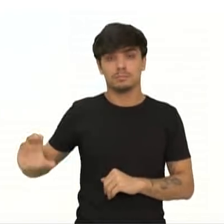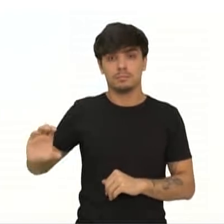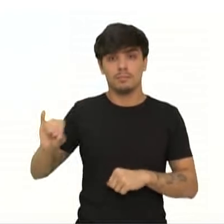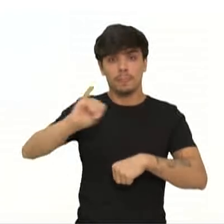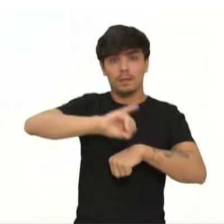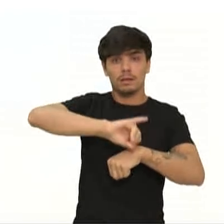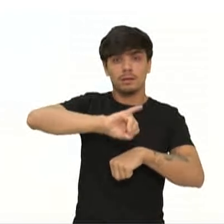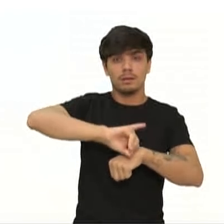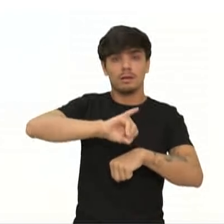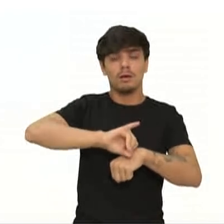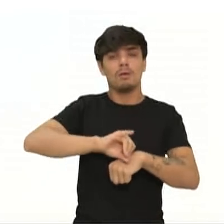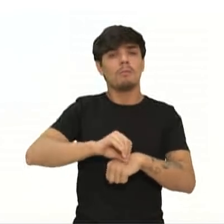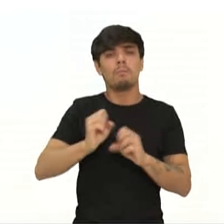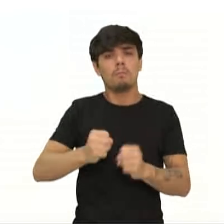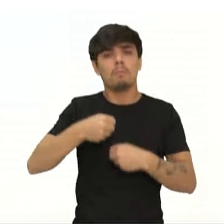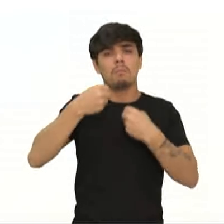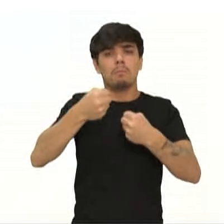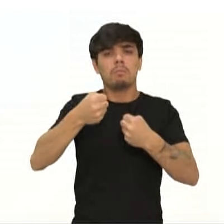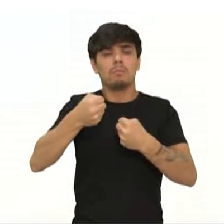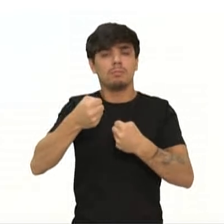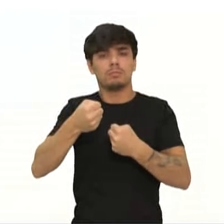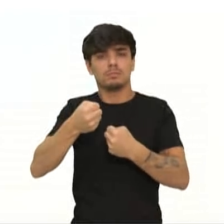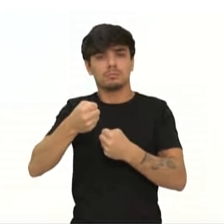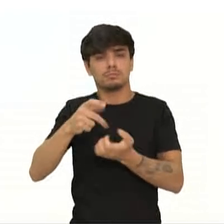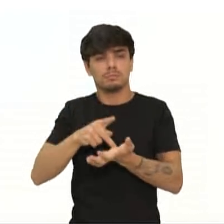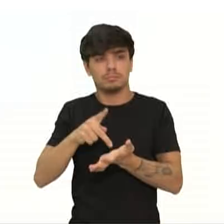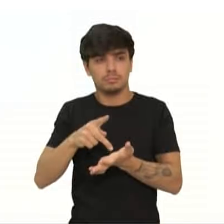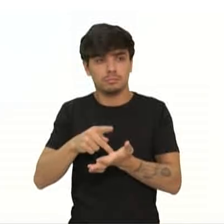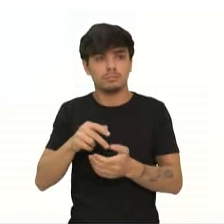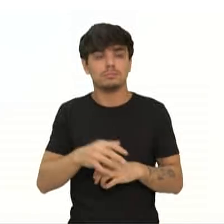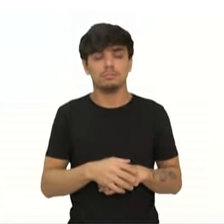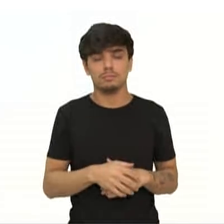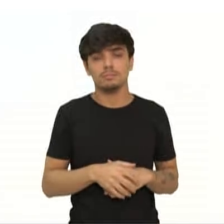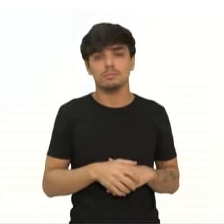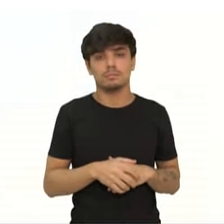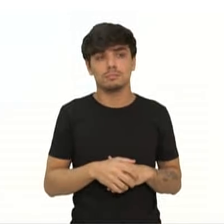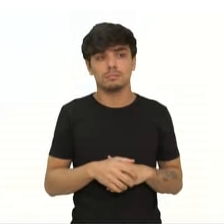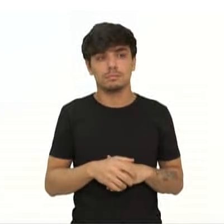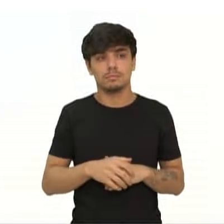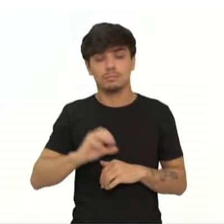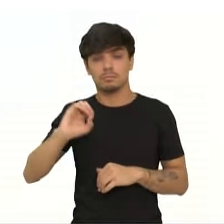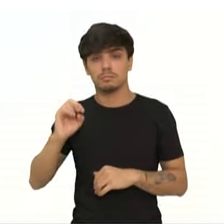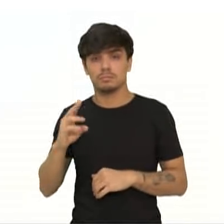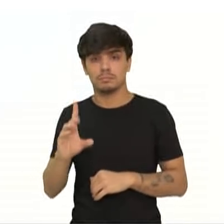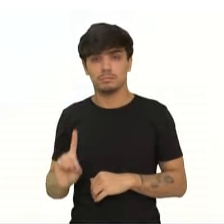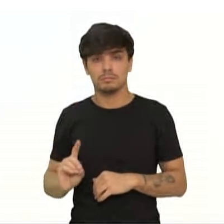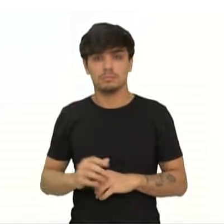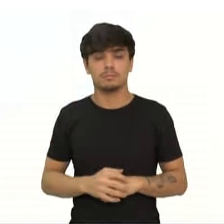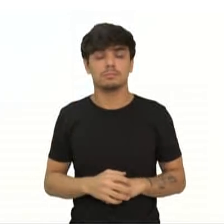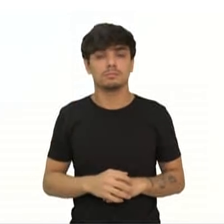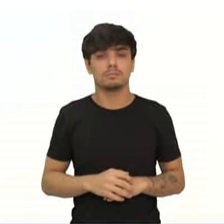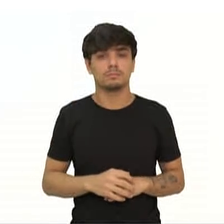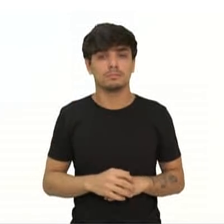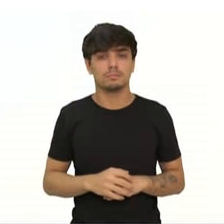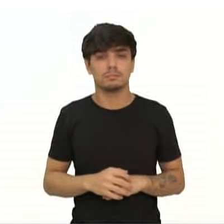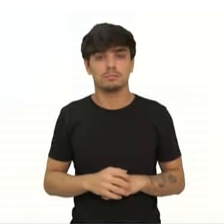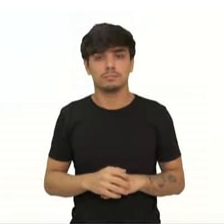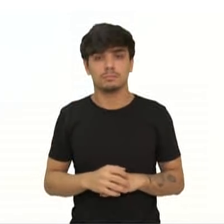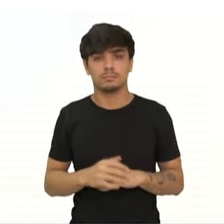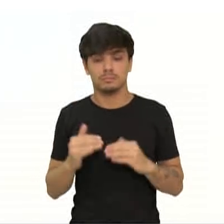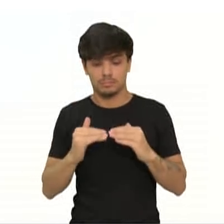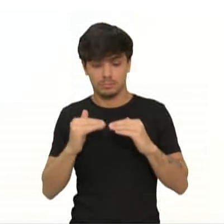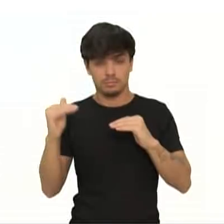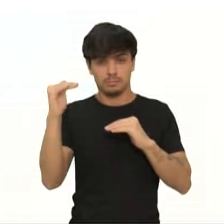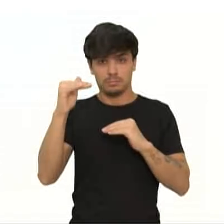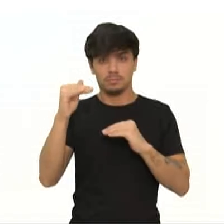e absoluto do monarca na sua pessoa, sem quaisquer limites. Ou D. A submissão da nobreza